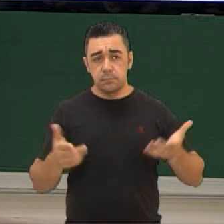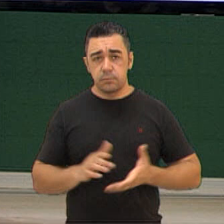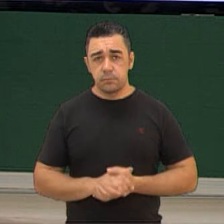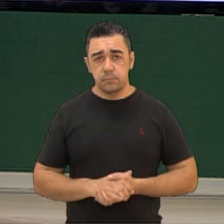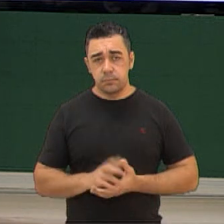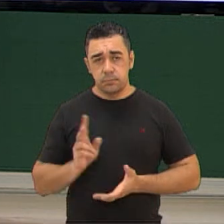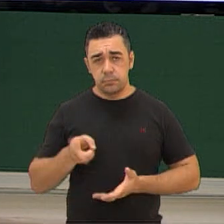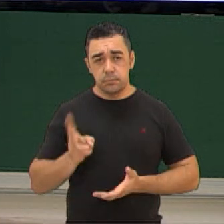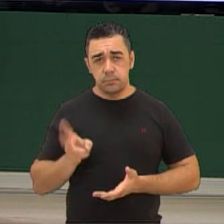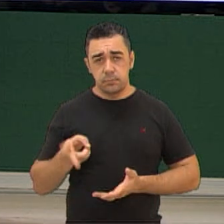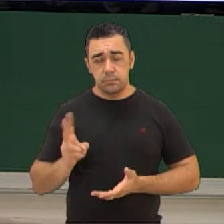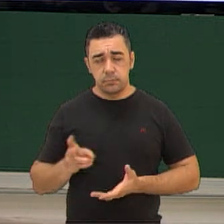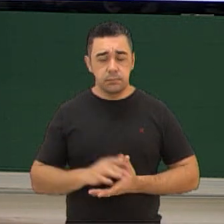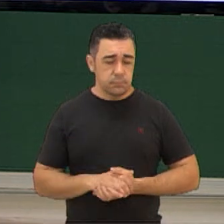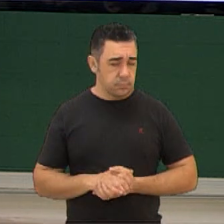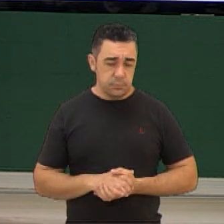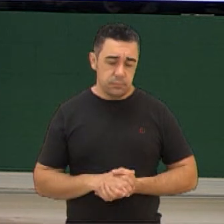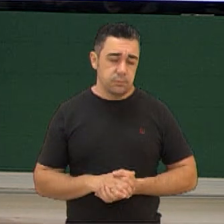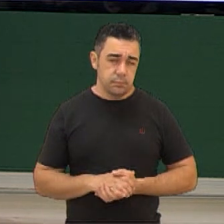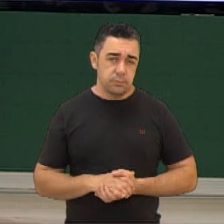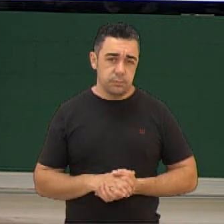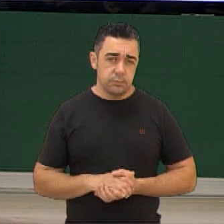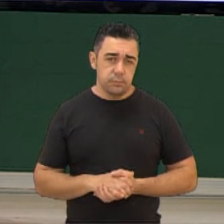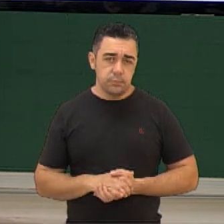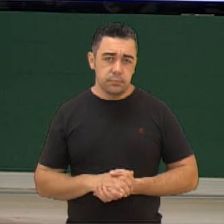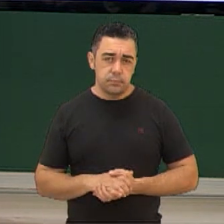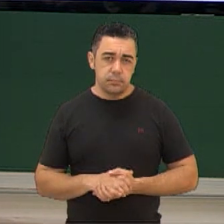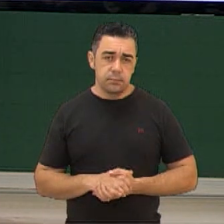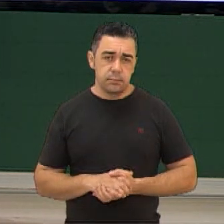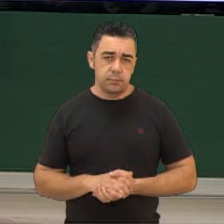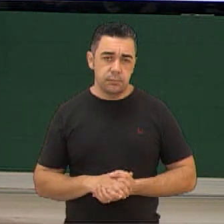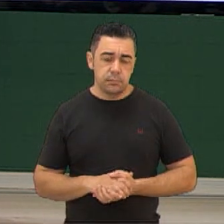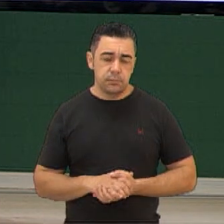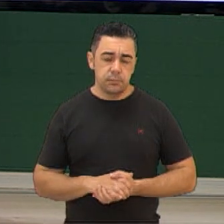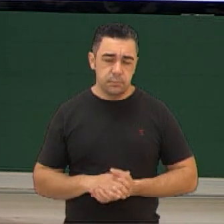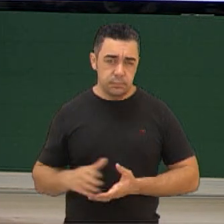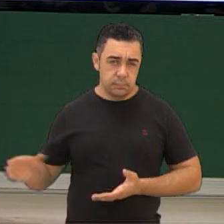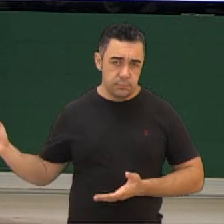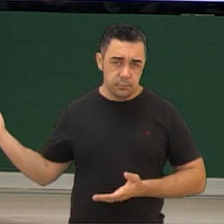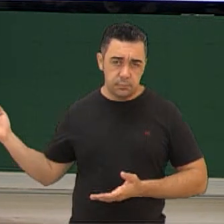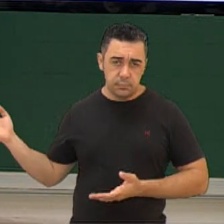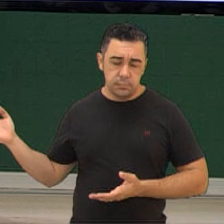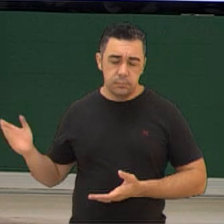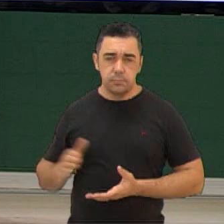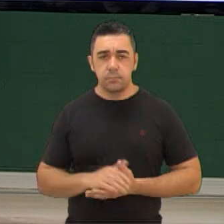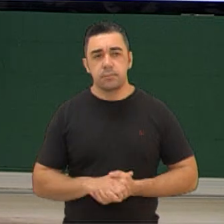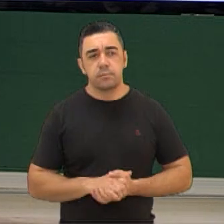então ele tem o mesmo valor, menos 7. A será menos 7.